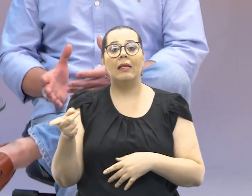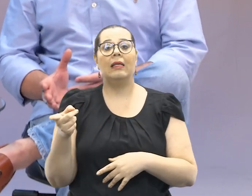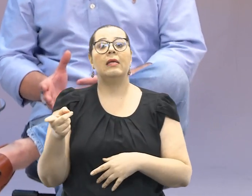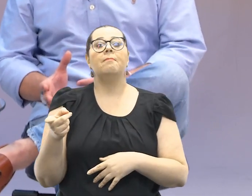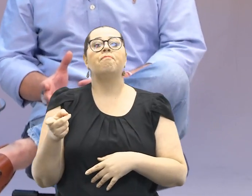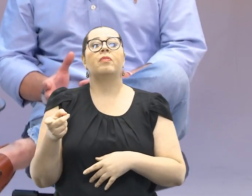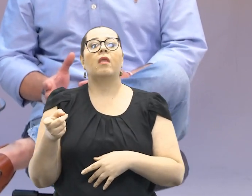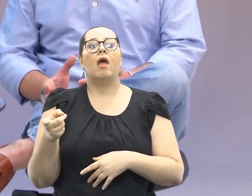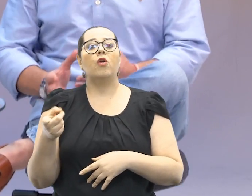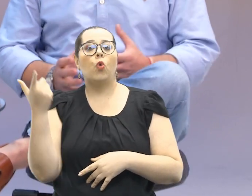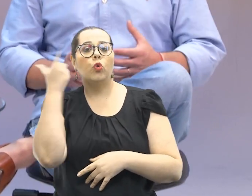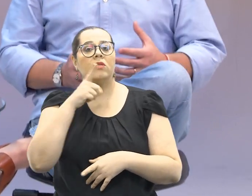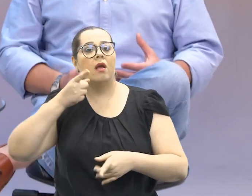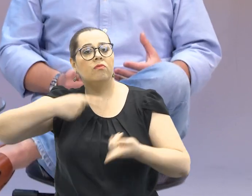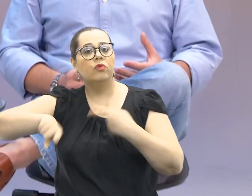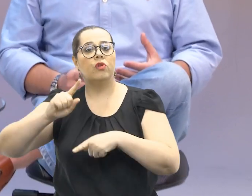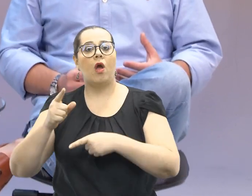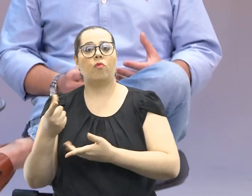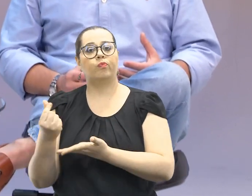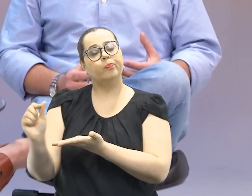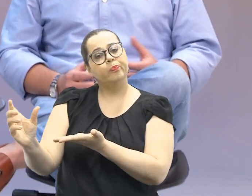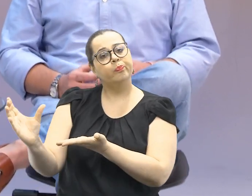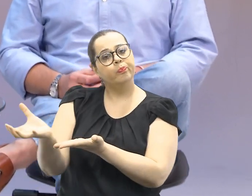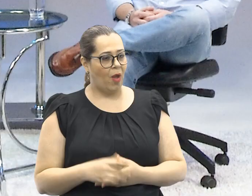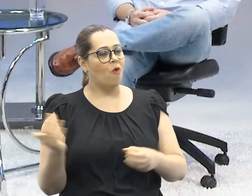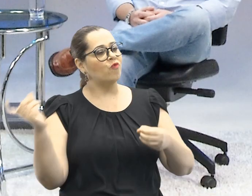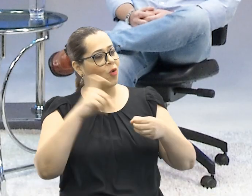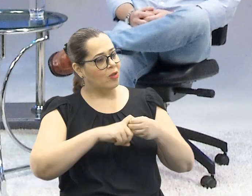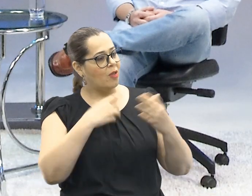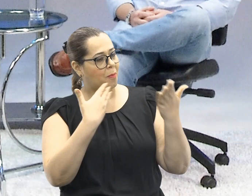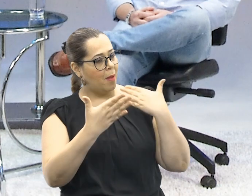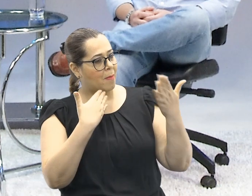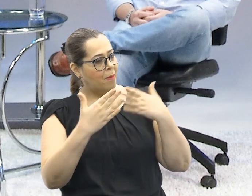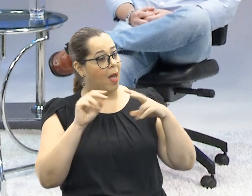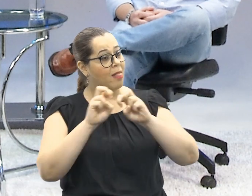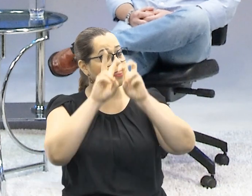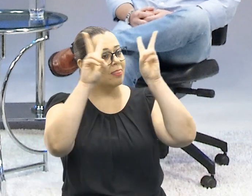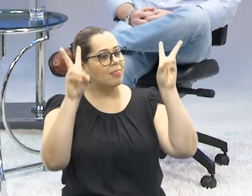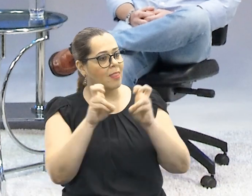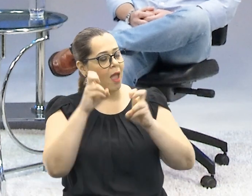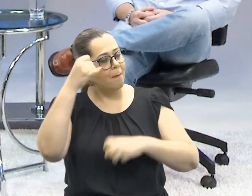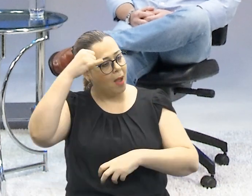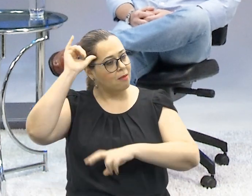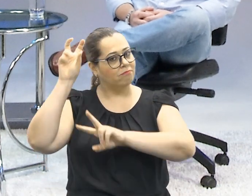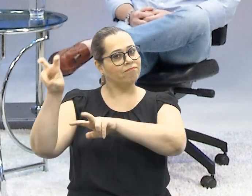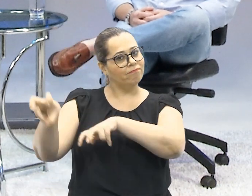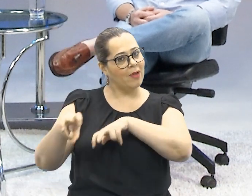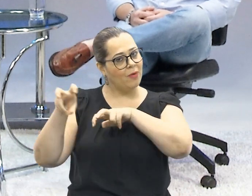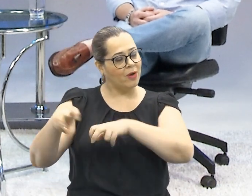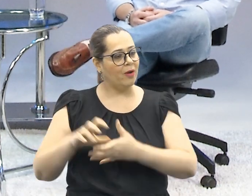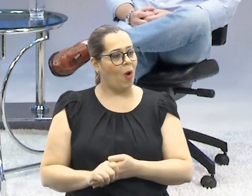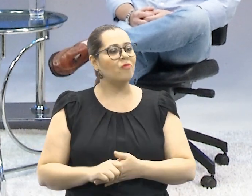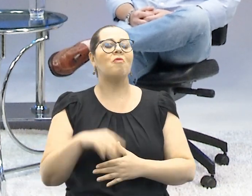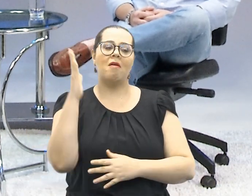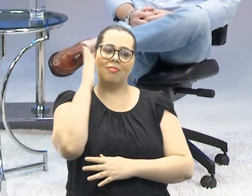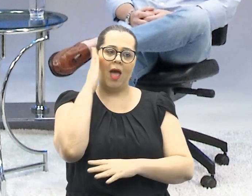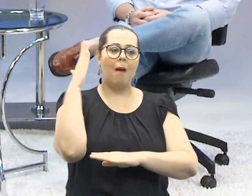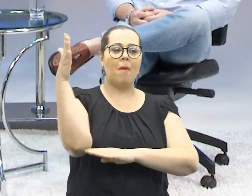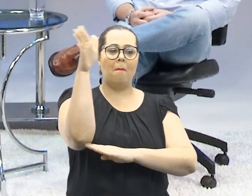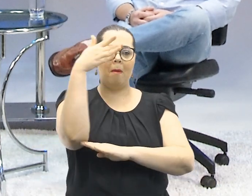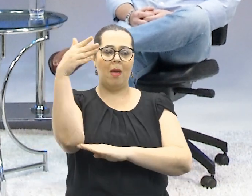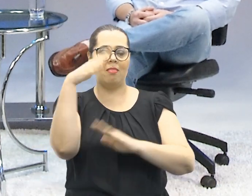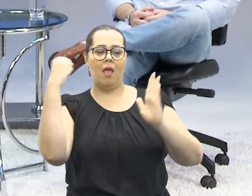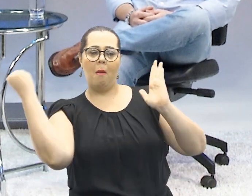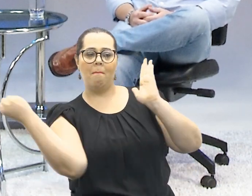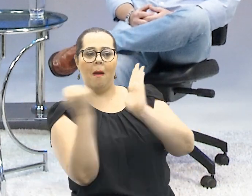era uma fonte de despesa, hoje vira uma fonte de receita. Agronegócio. É uma bandeira do seu mandato, com certeza. Inclusive, você